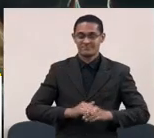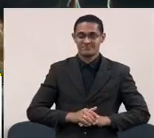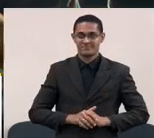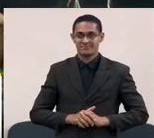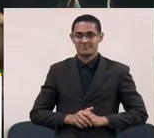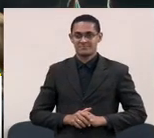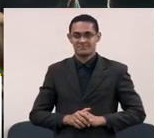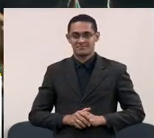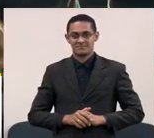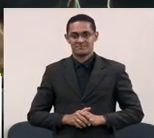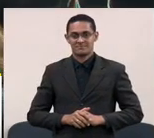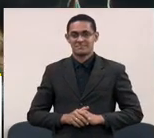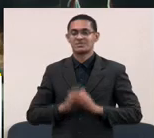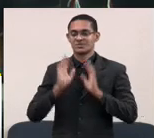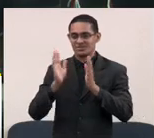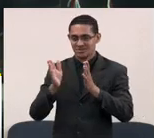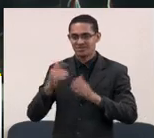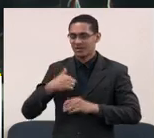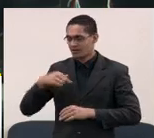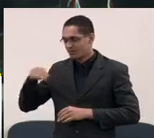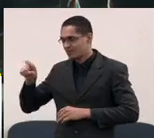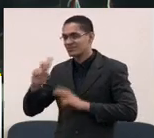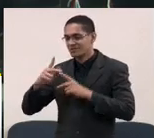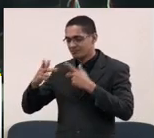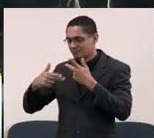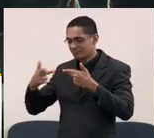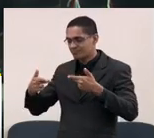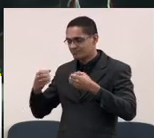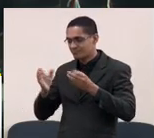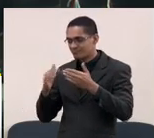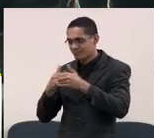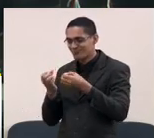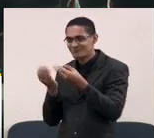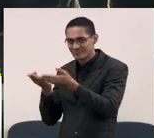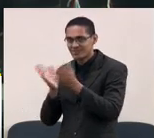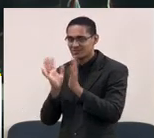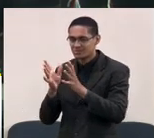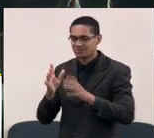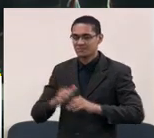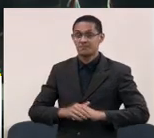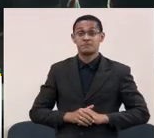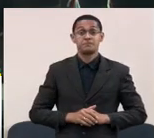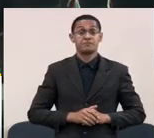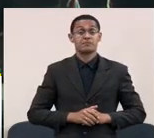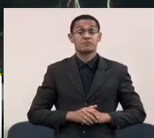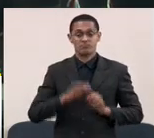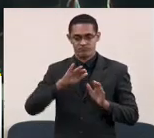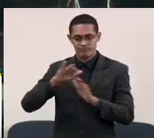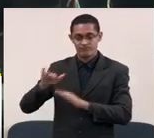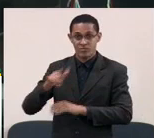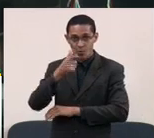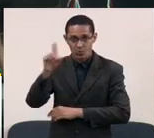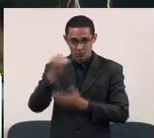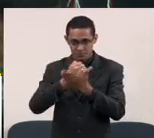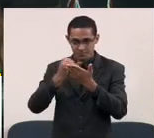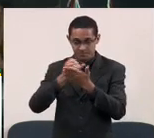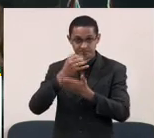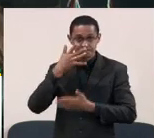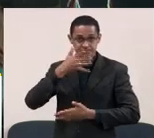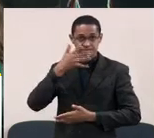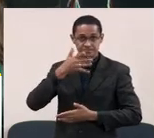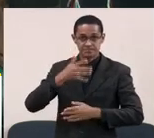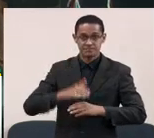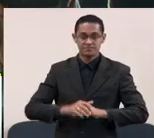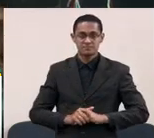Eu já fui lá dentro, já o apresentei. Peço ao deputado Oliveira Santos que chame o próximo orador inscrito. Próximo